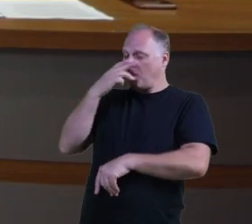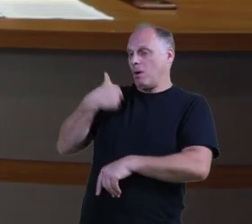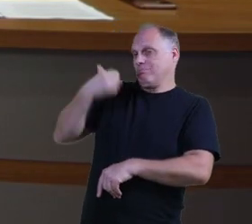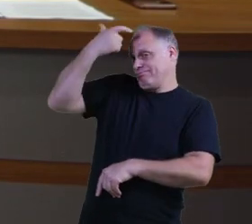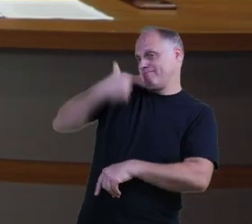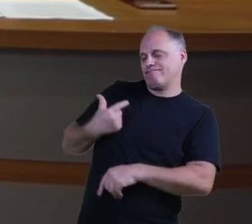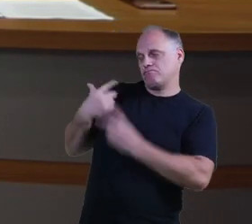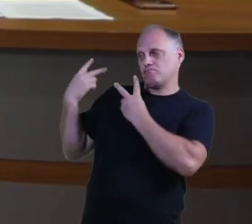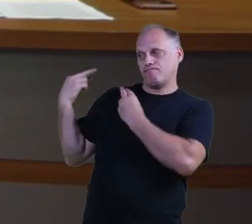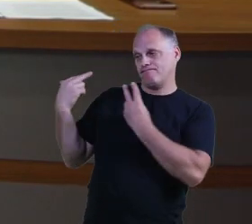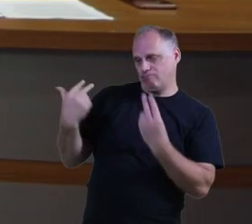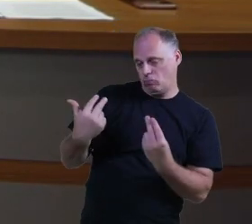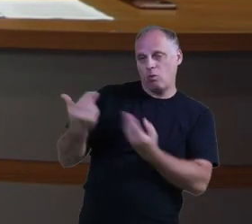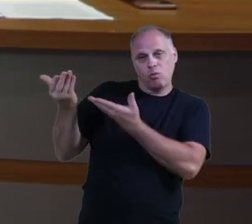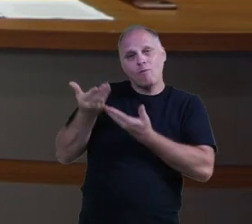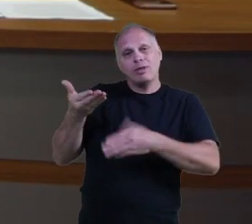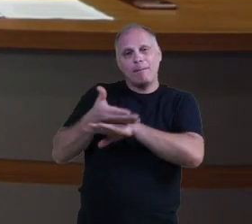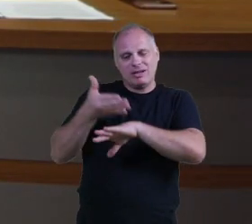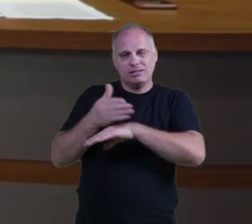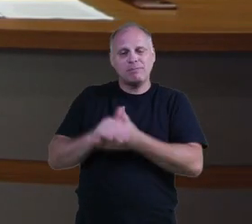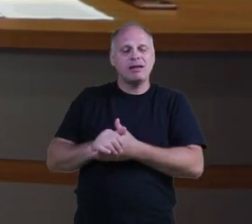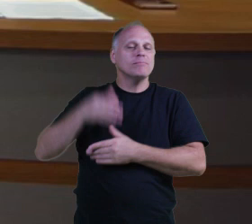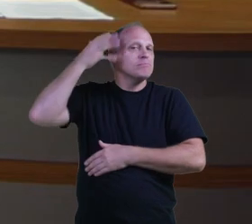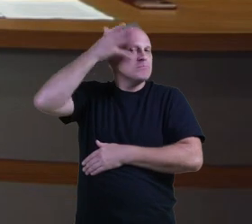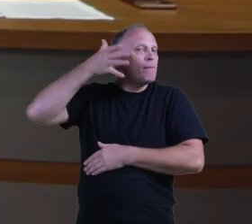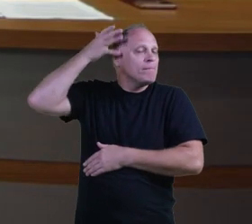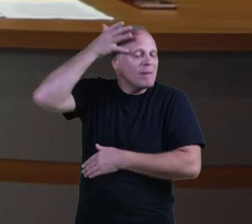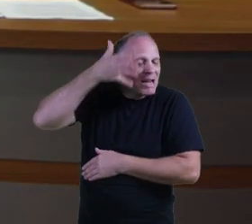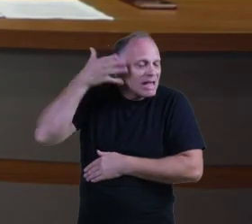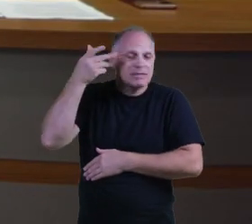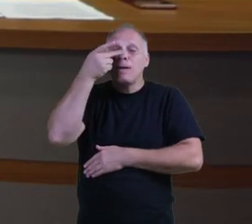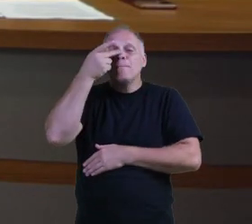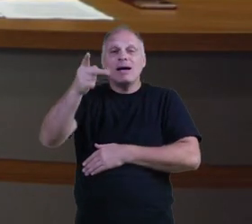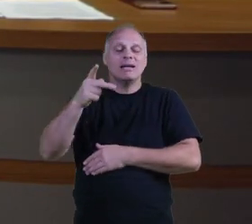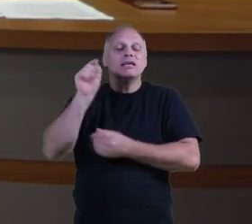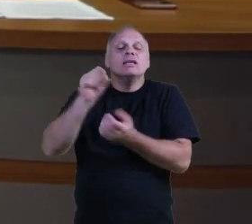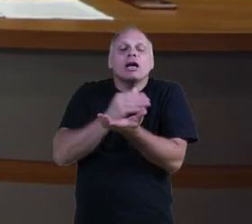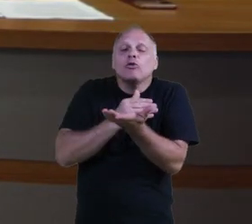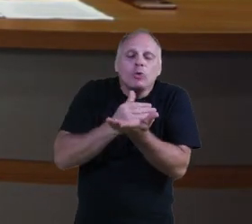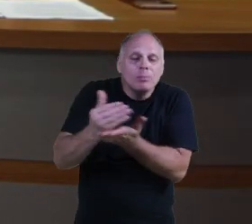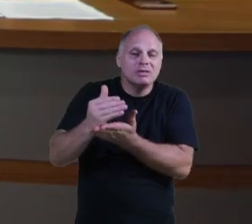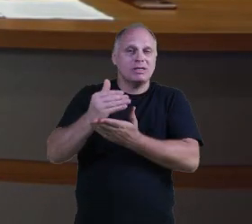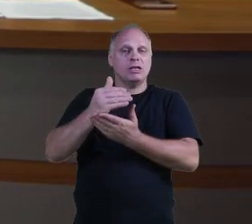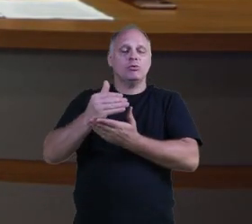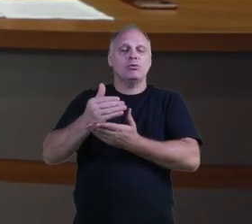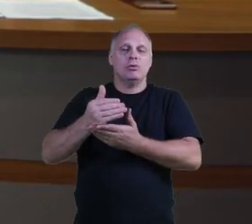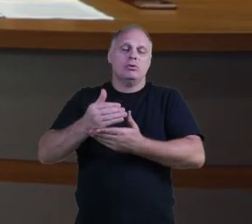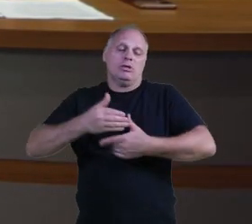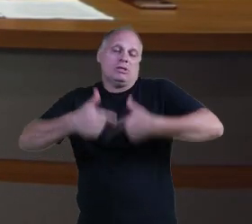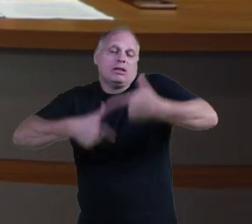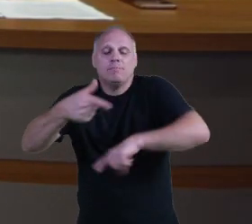sendo uma região da cultura alemã, que consiga valorizar também o samba de raiz, que é... também a nossa raiz, né? A